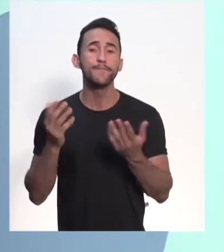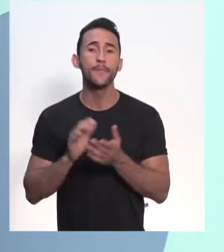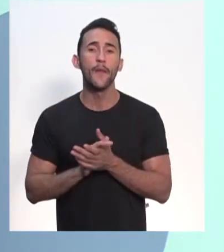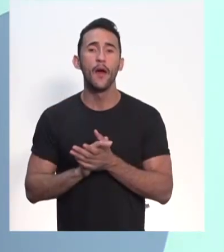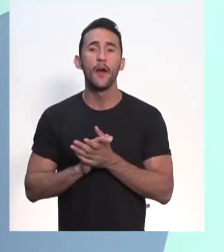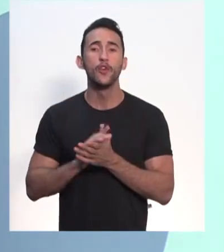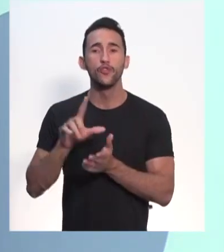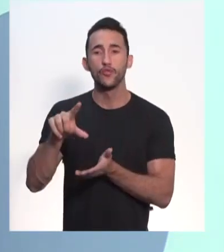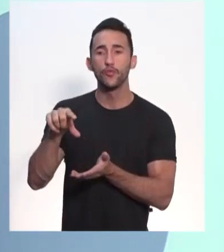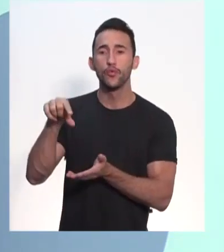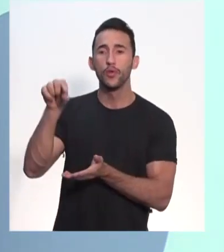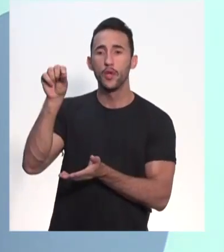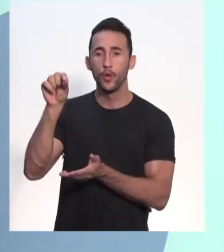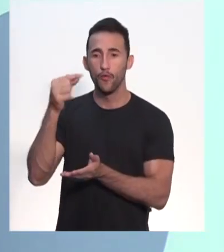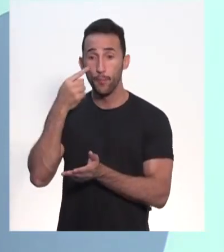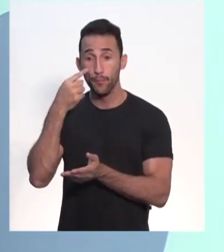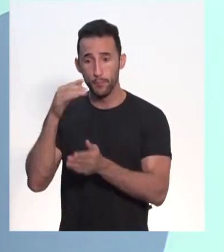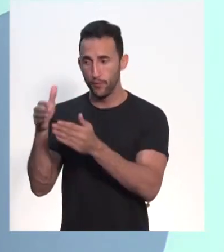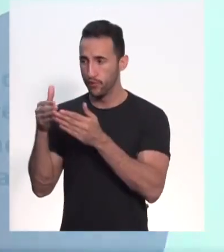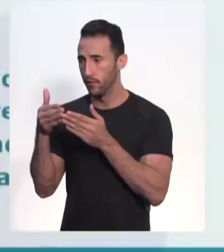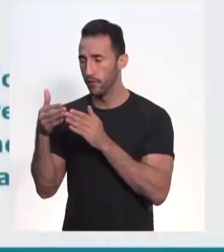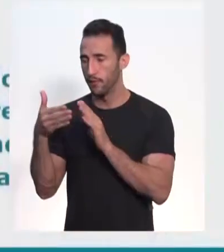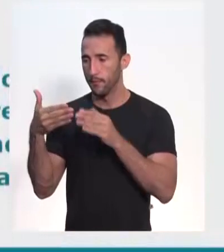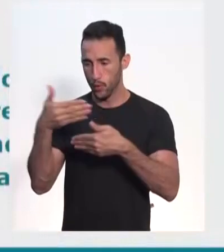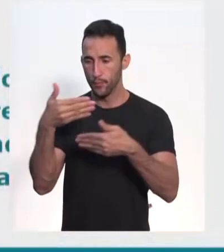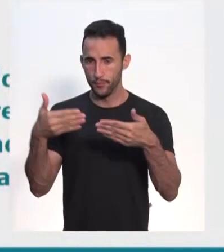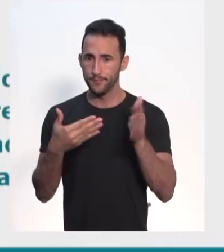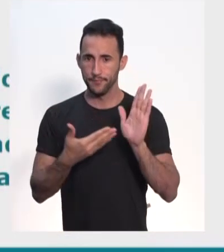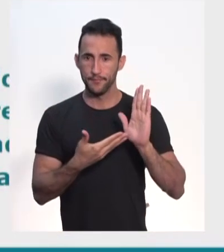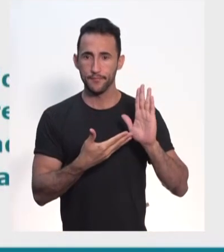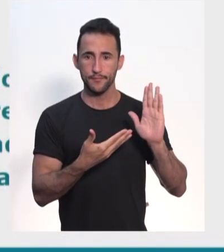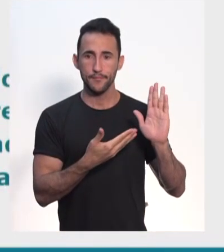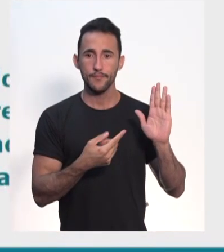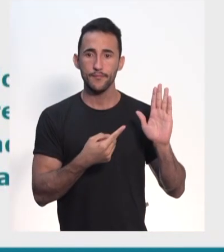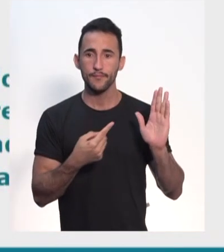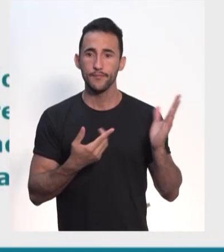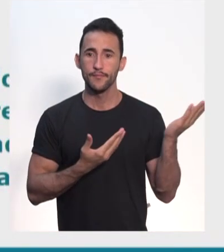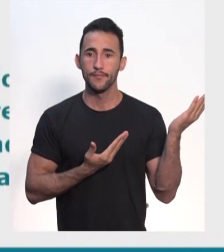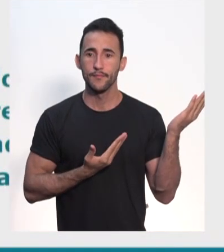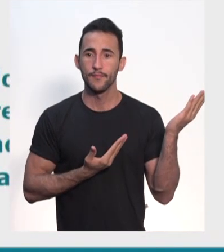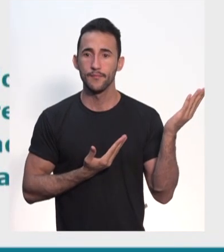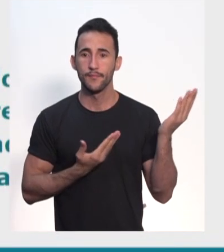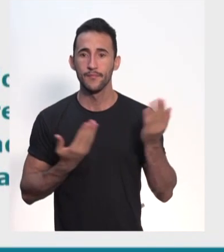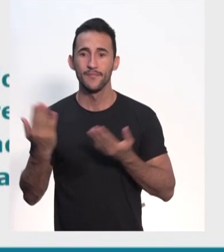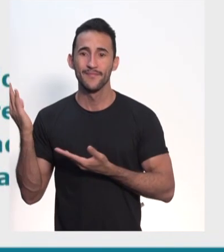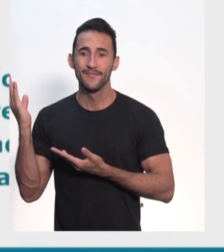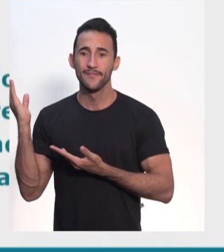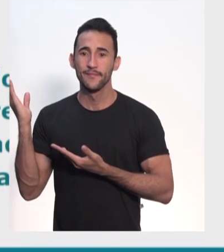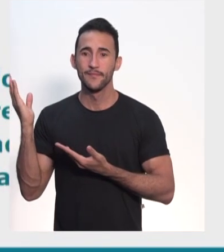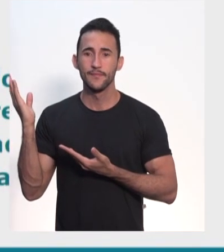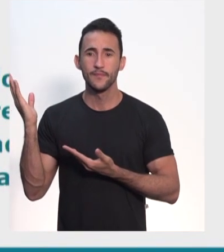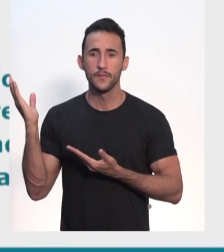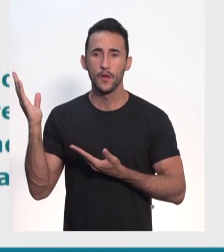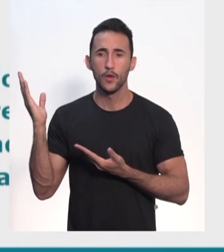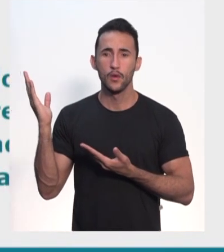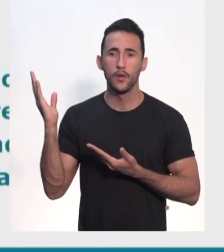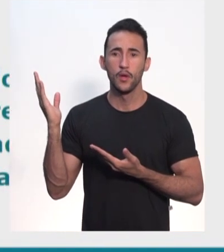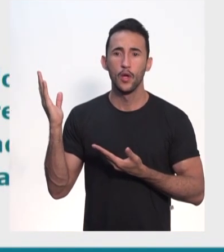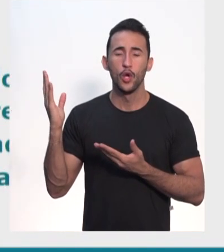aquele grupo de alunos? O quanto foi possível desenvolver as habilidades ao longo do